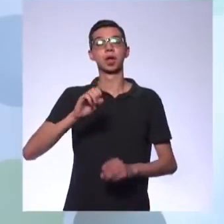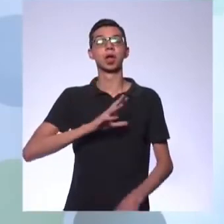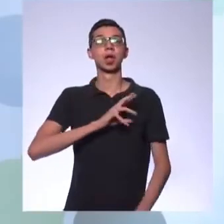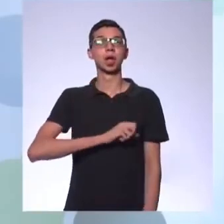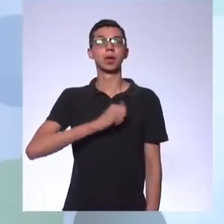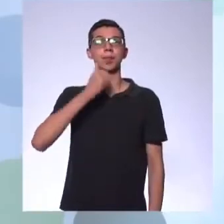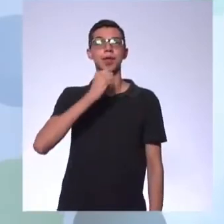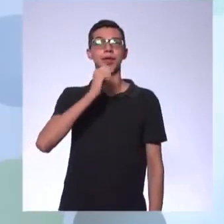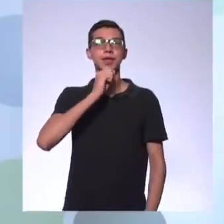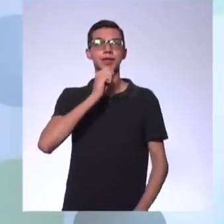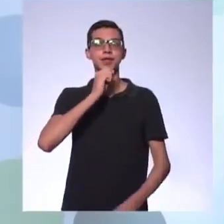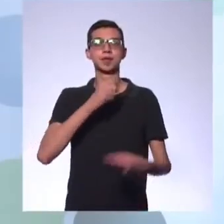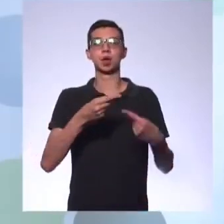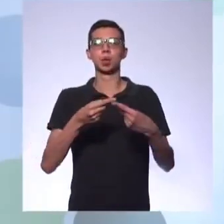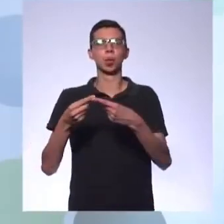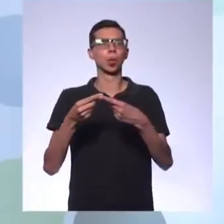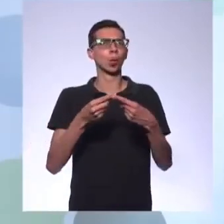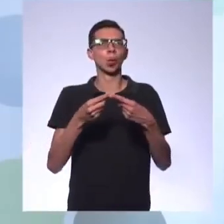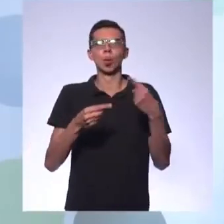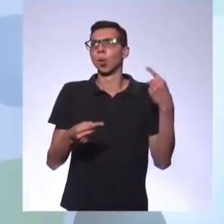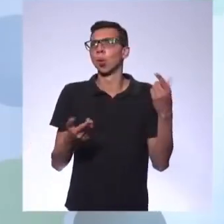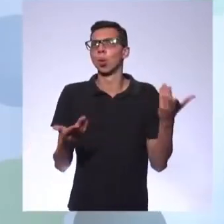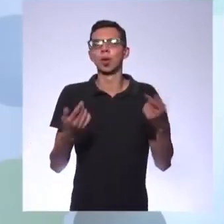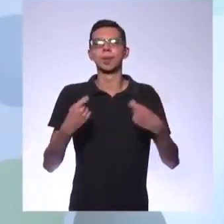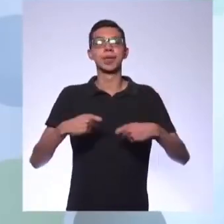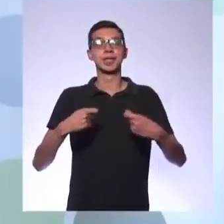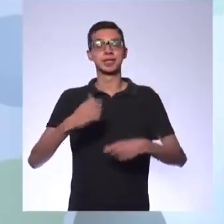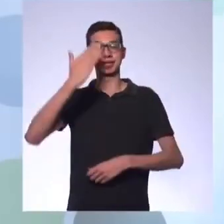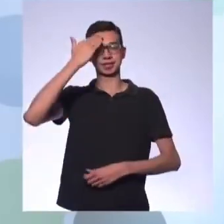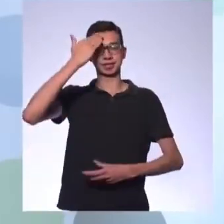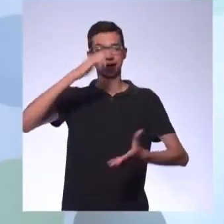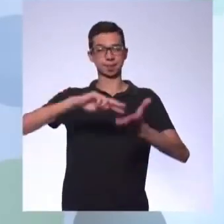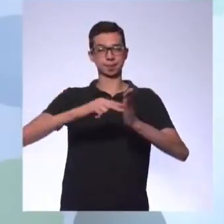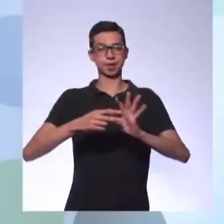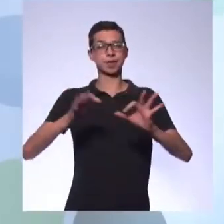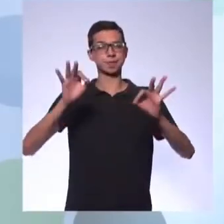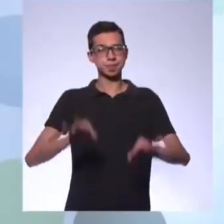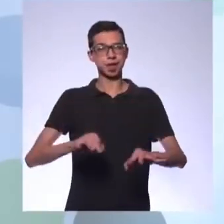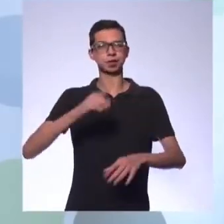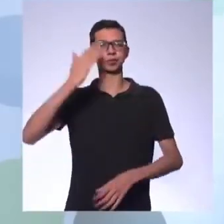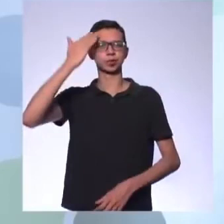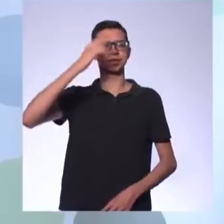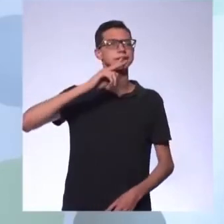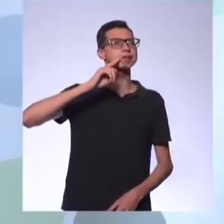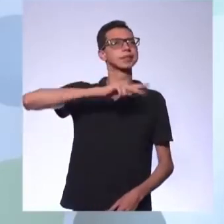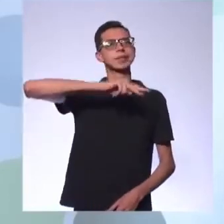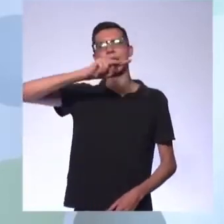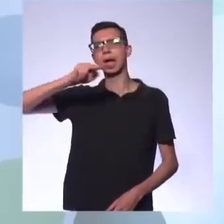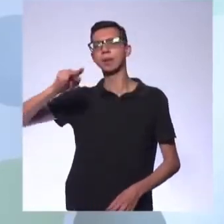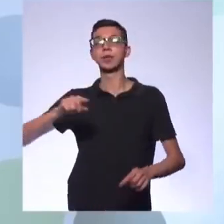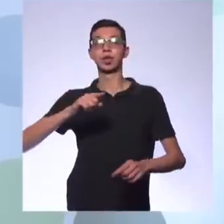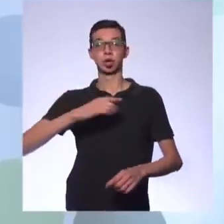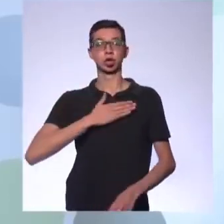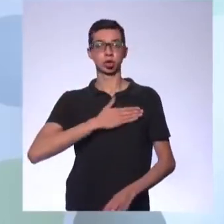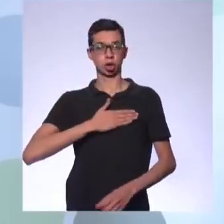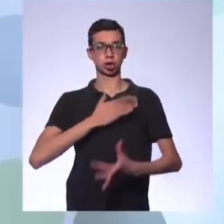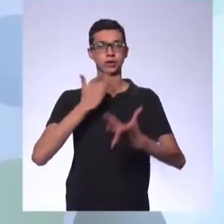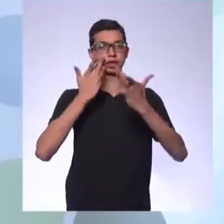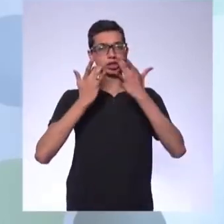nas entrelinhas, saber o significado. E se você gosta daquele seu filme, daquela sua peça de teatro, daquela sua